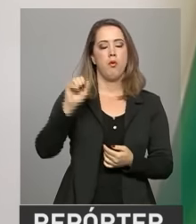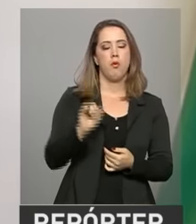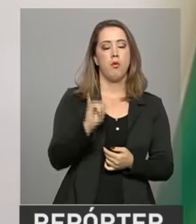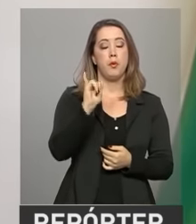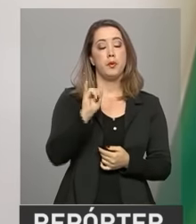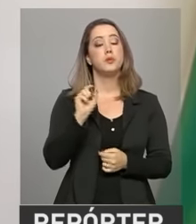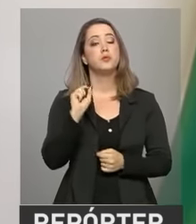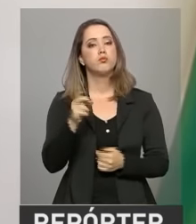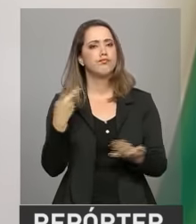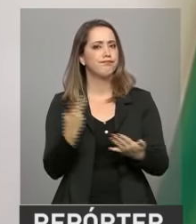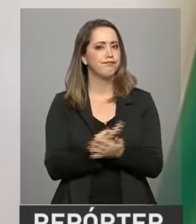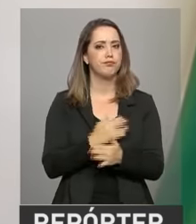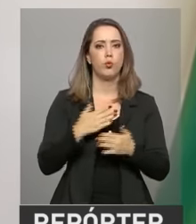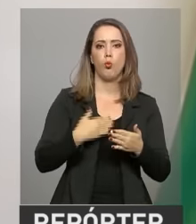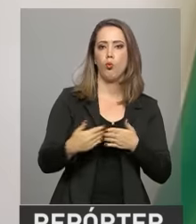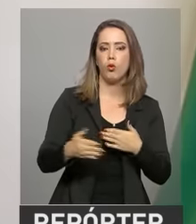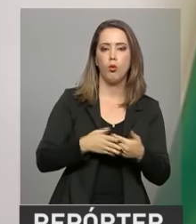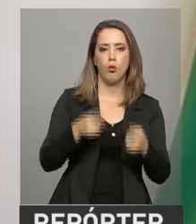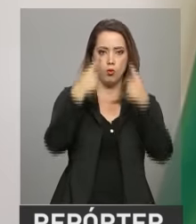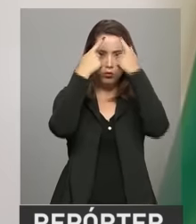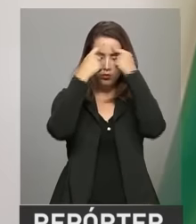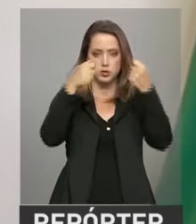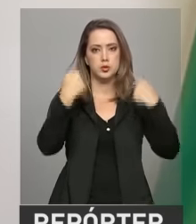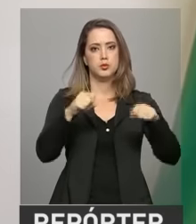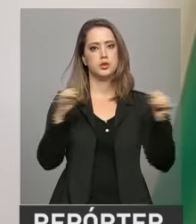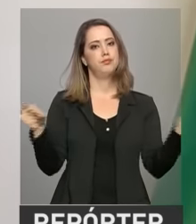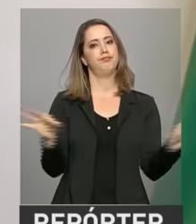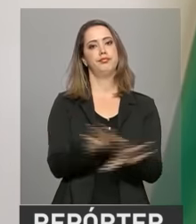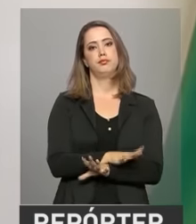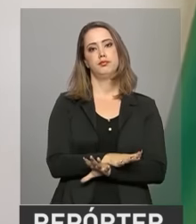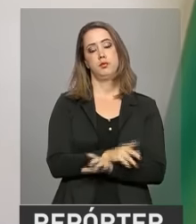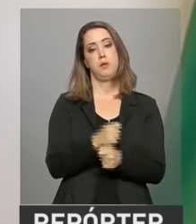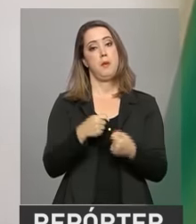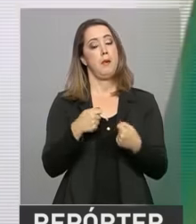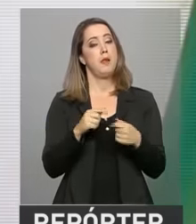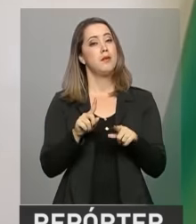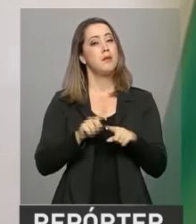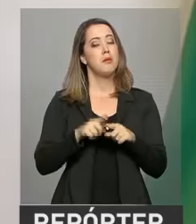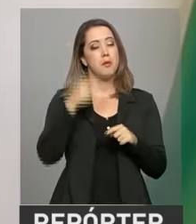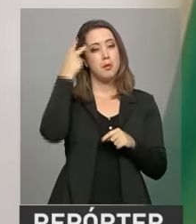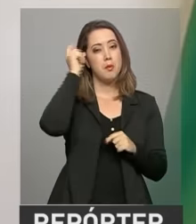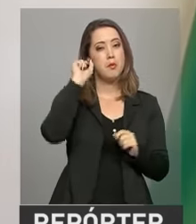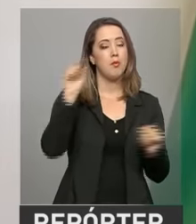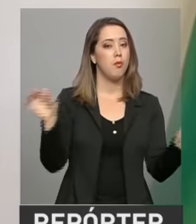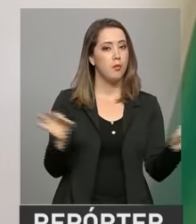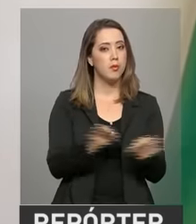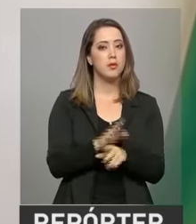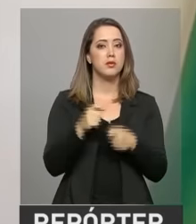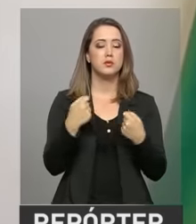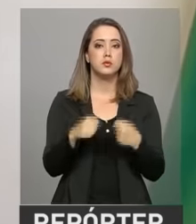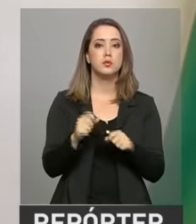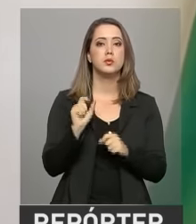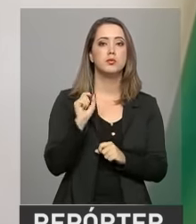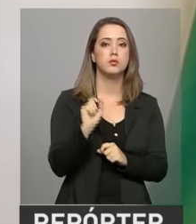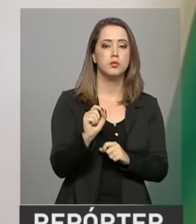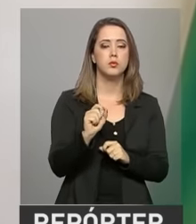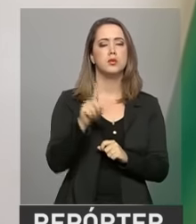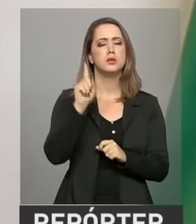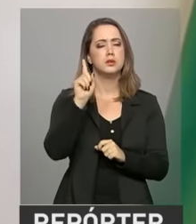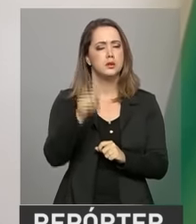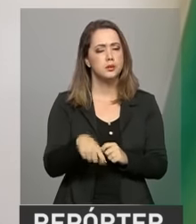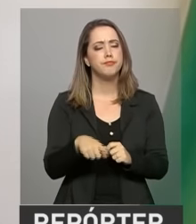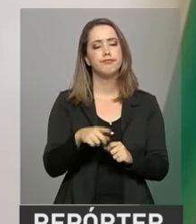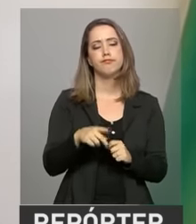a A violência é sempre uma algo que deve ser banida e para ser banida num sistema federativo importará certa e